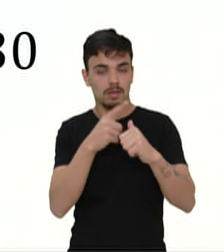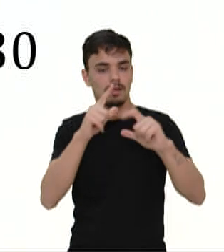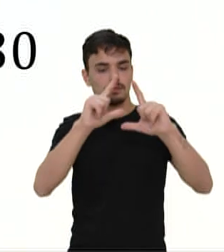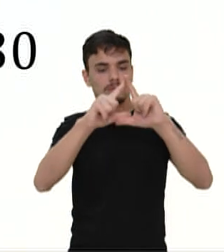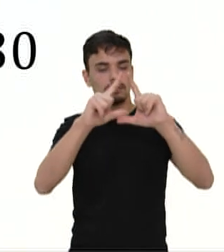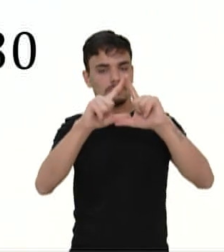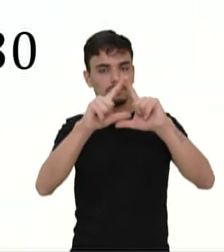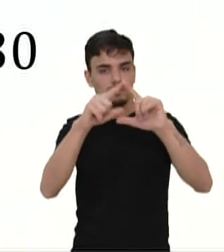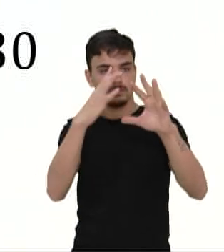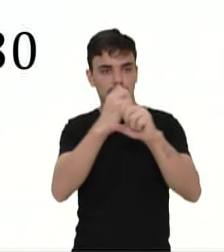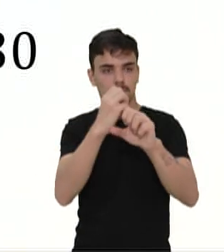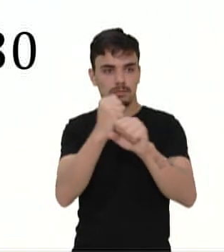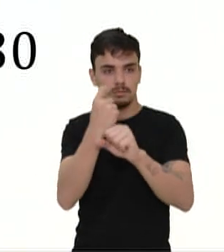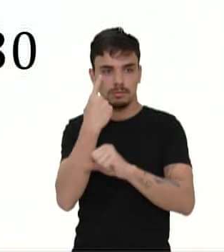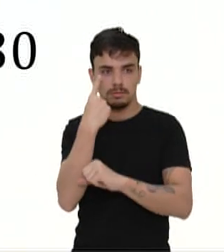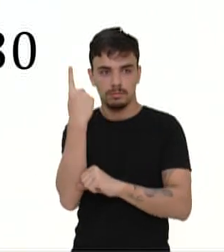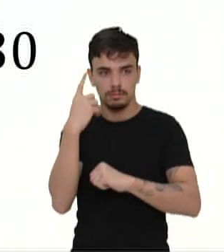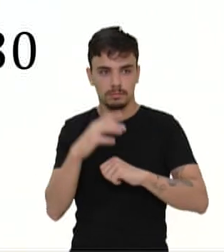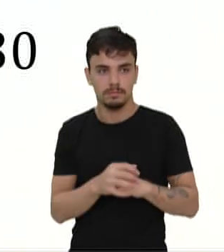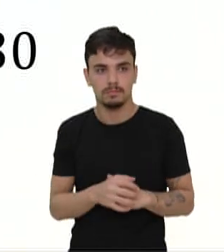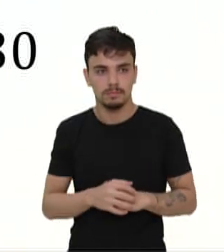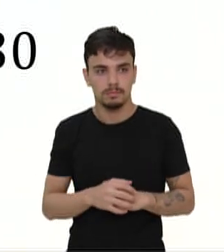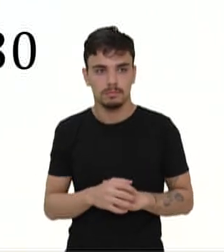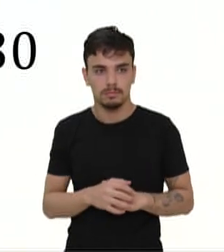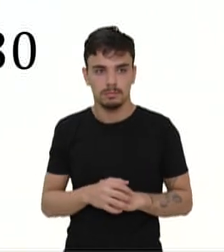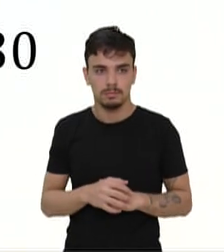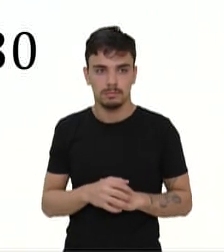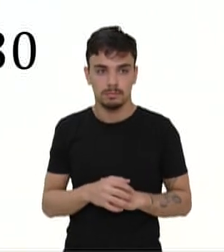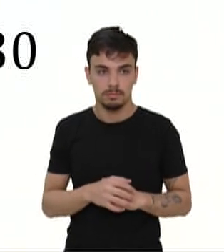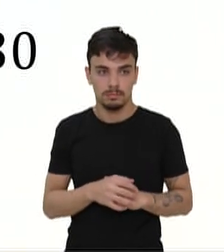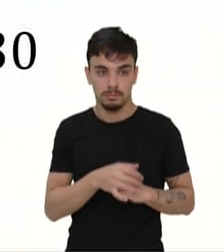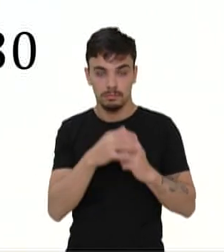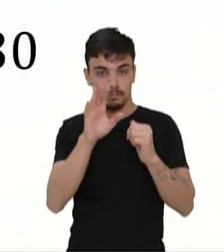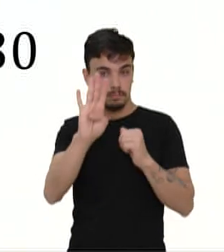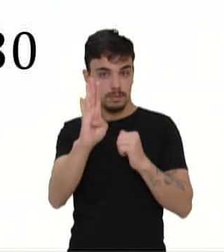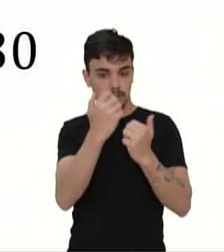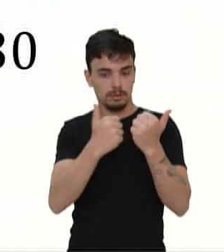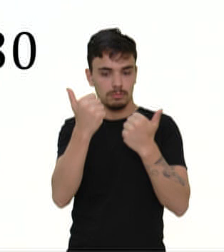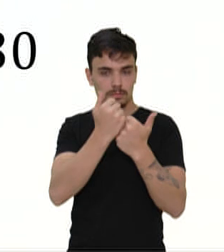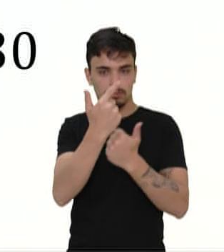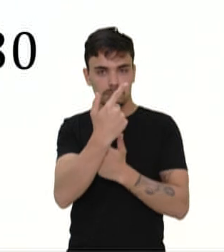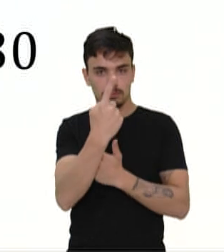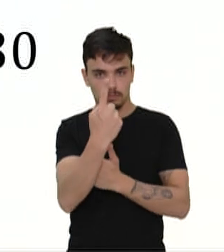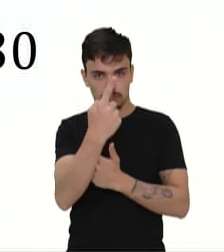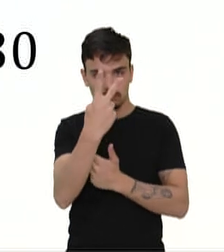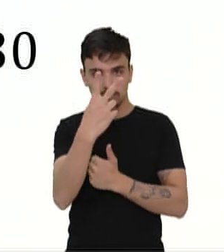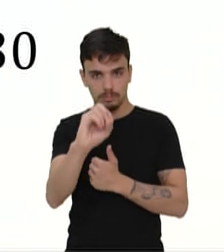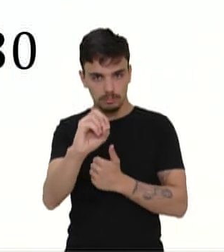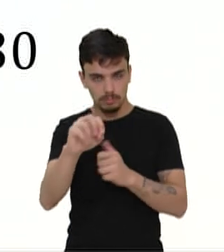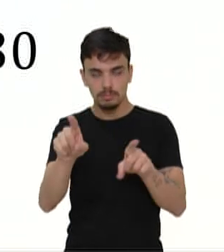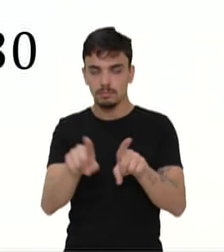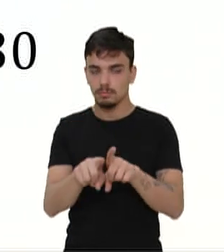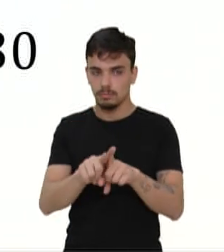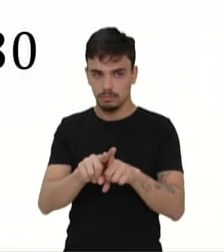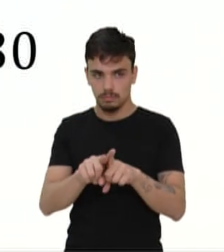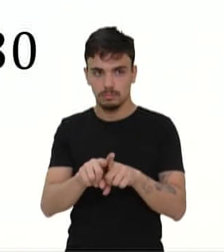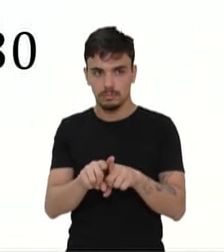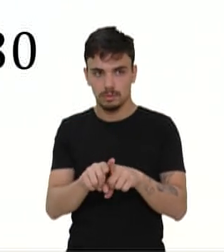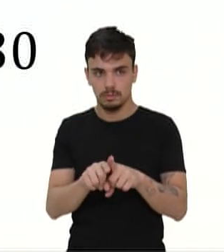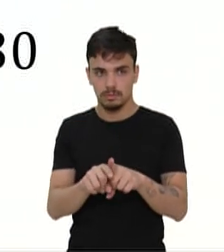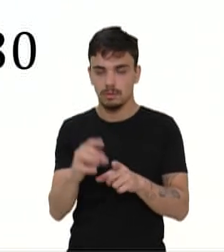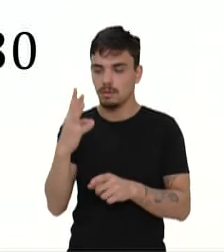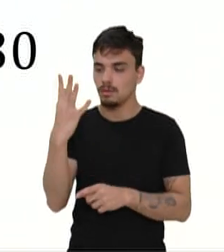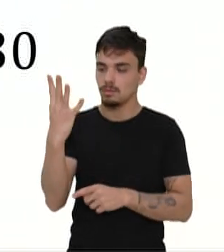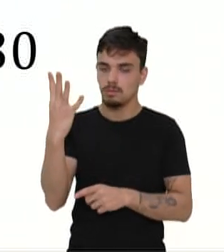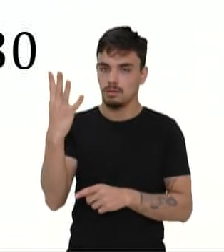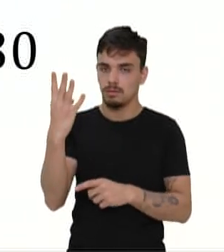é b ao quadrado menos 4ac. O b é 120, está aqui, 120, né? Ao quadrado, menos 4